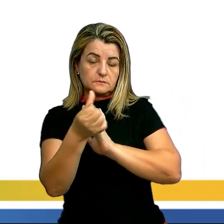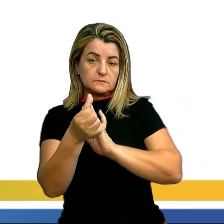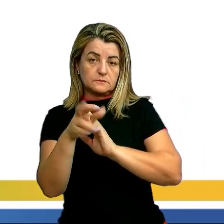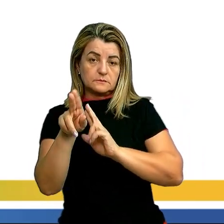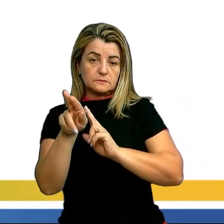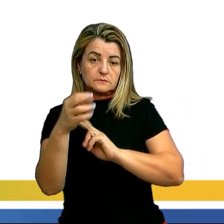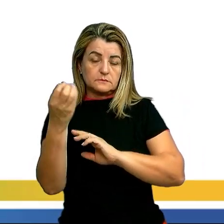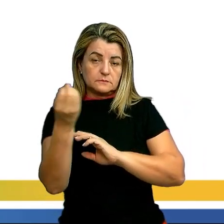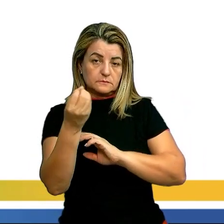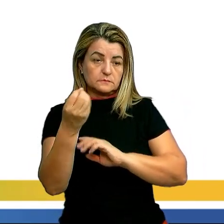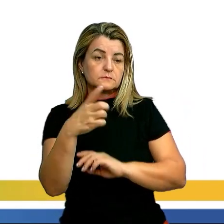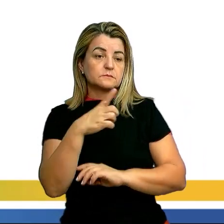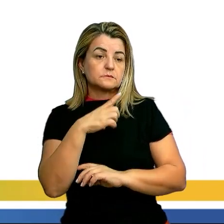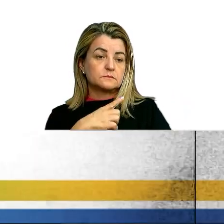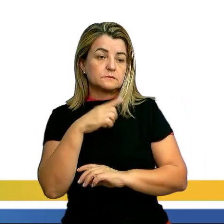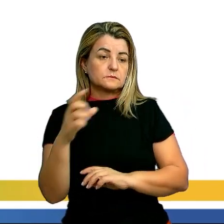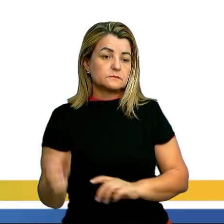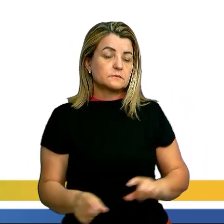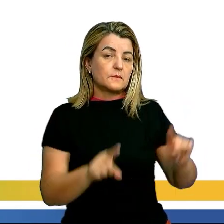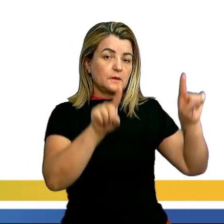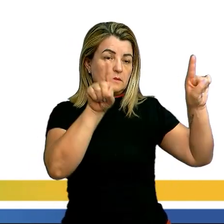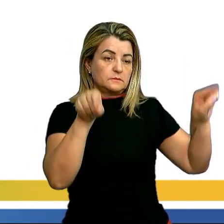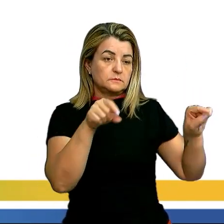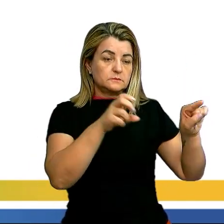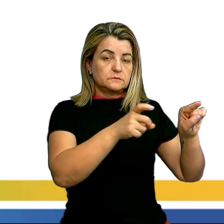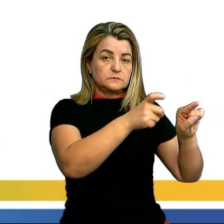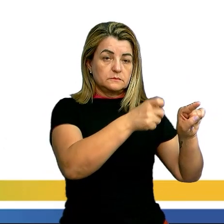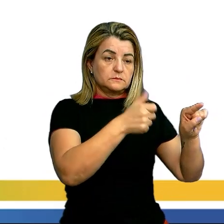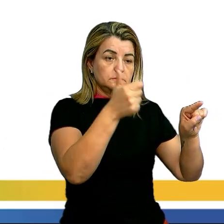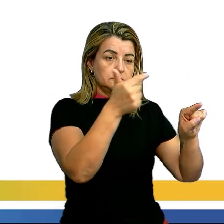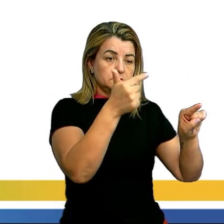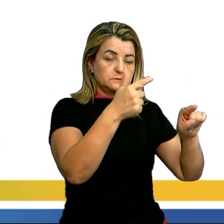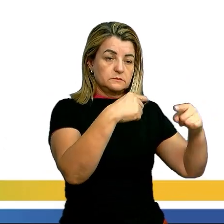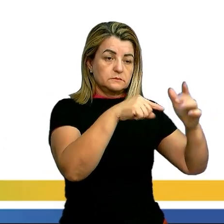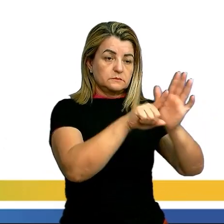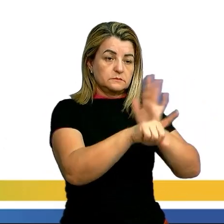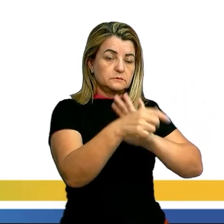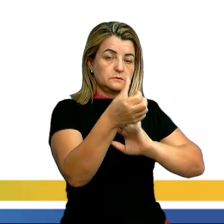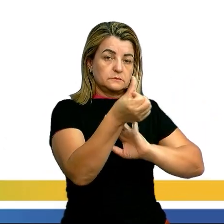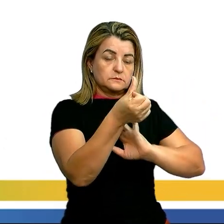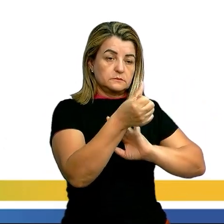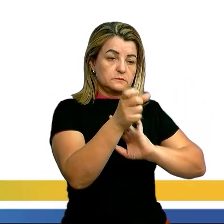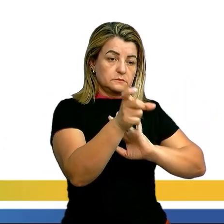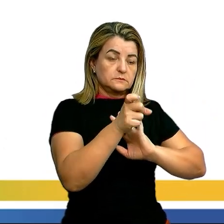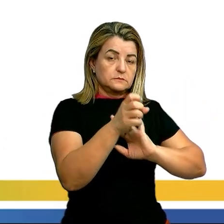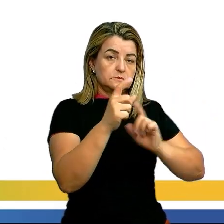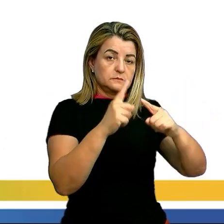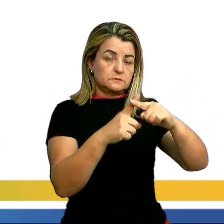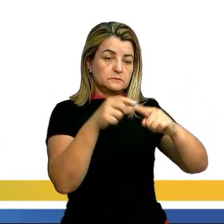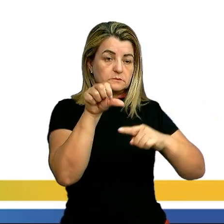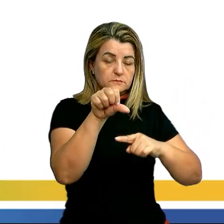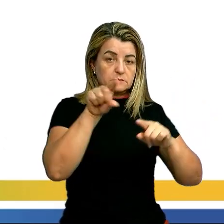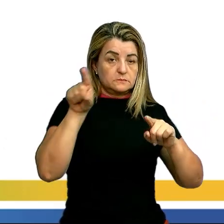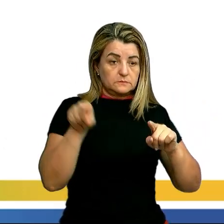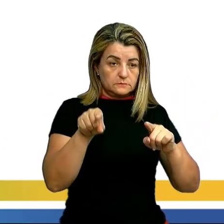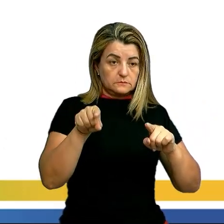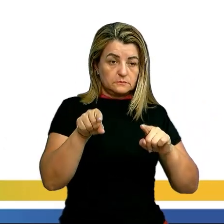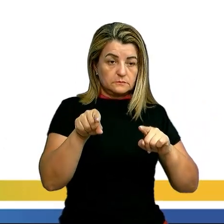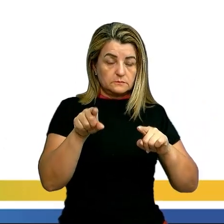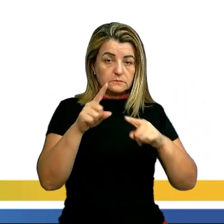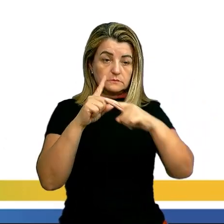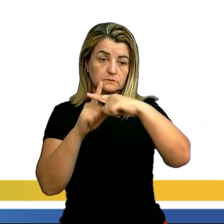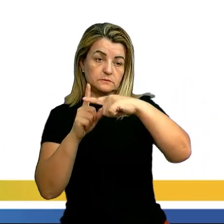separei, tá bom? Vai ficar x² menos 6x mais 9, mas y² mais 10y